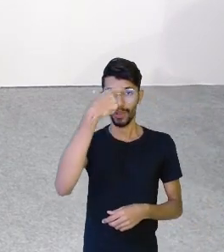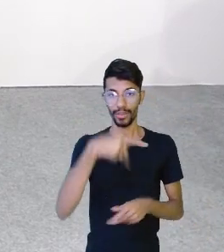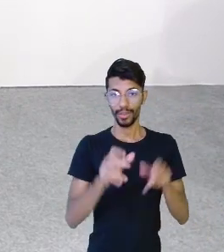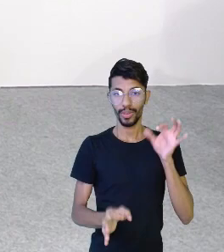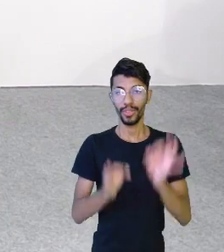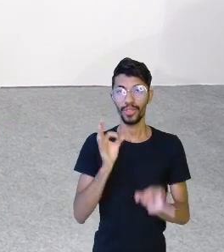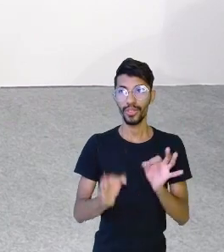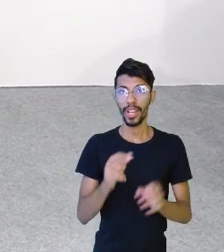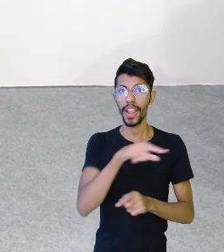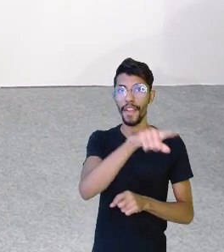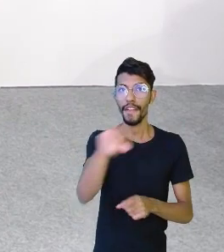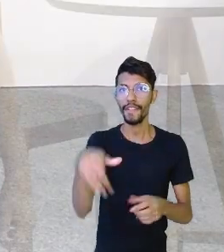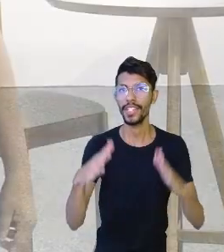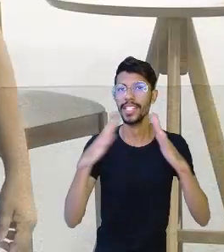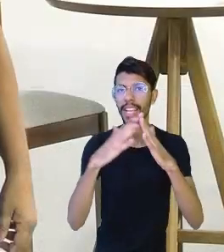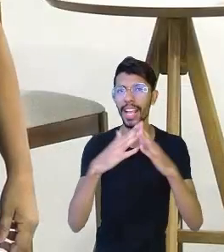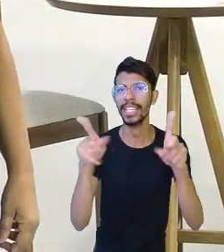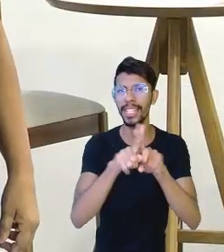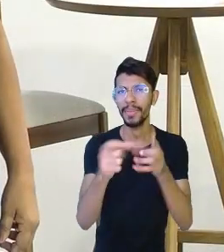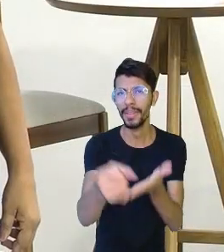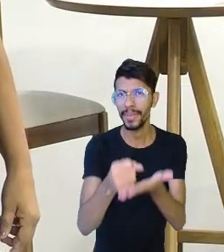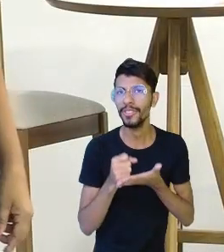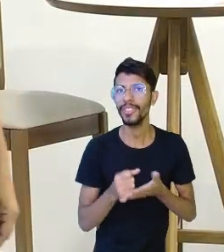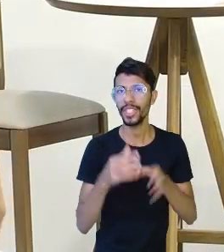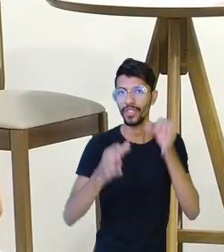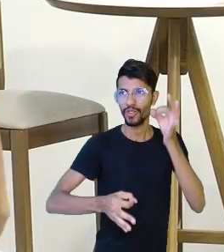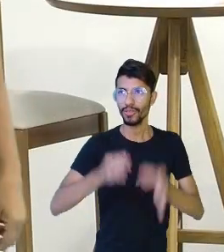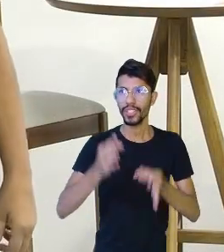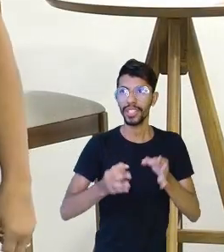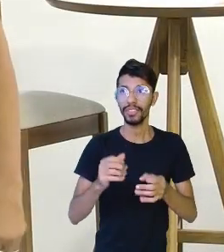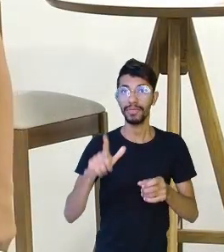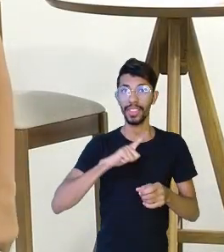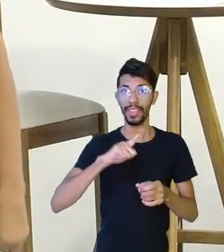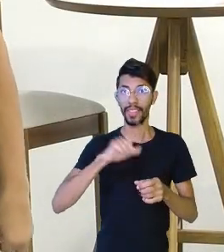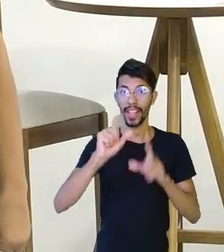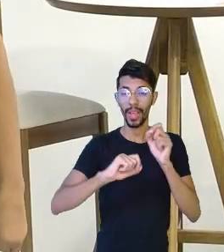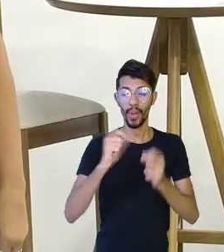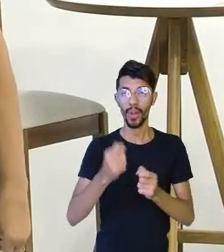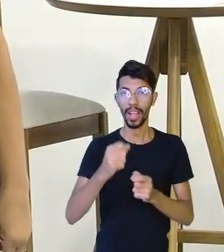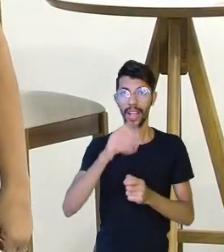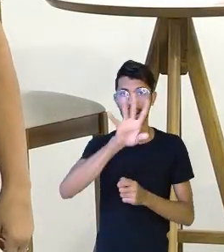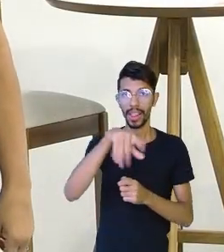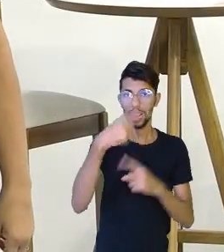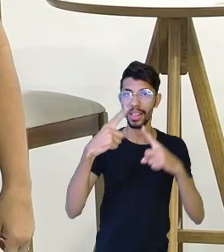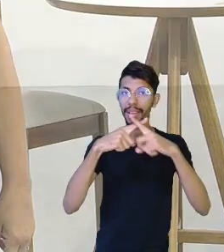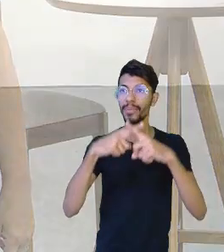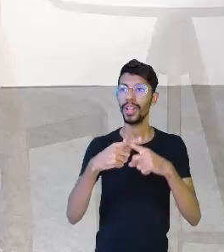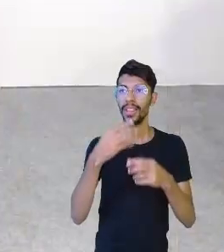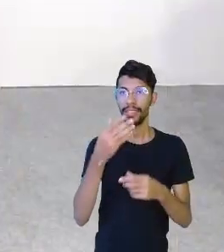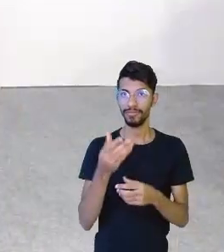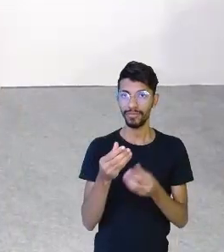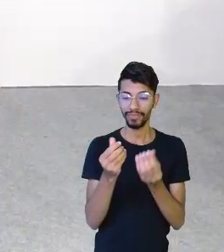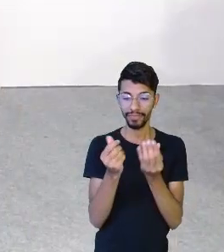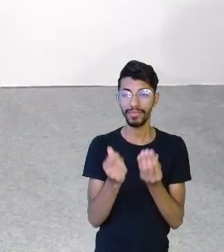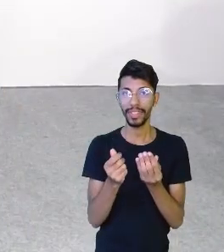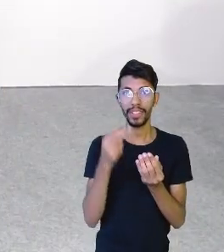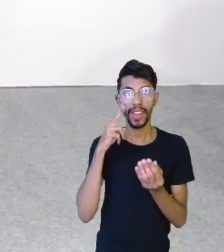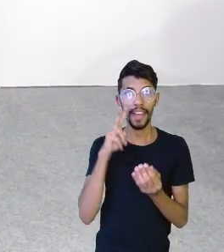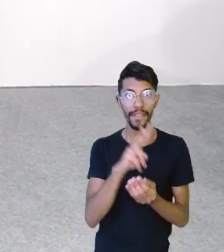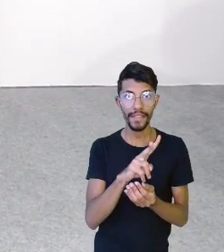casa que vão ser o juiz, que estarão com a tabuada em mãos, vai olhar, ó, este